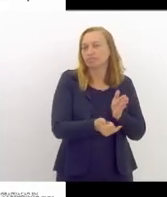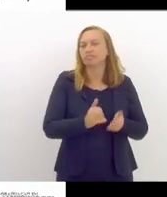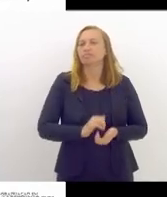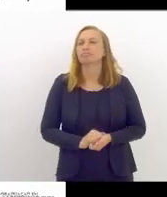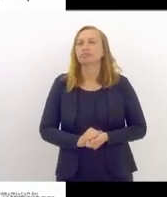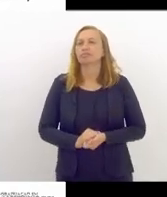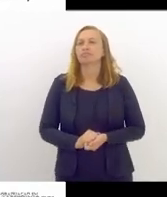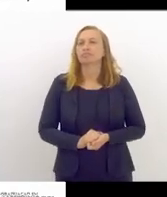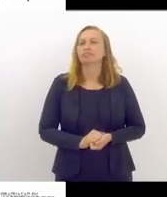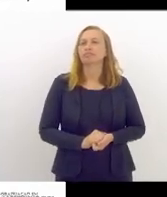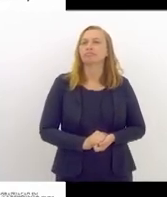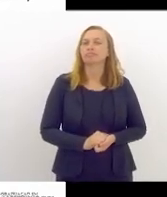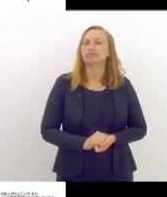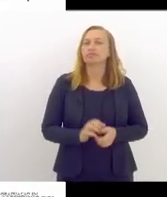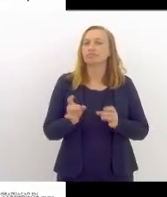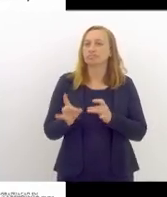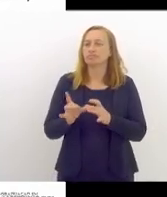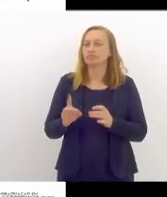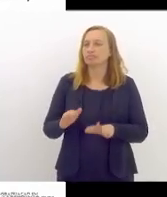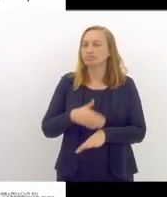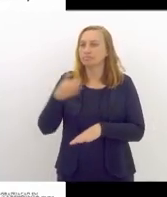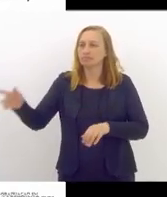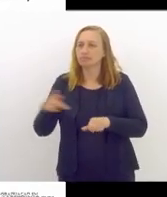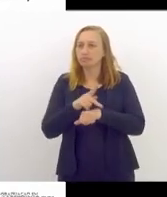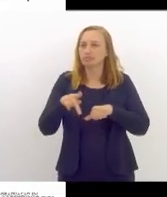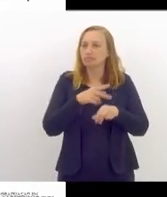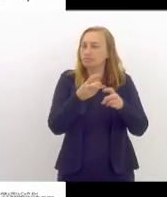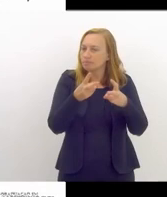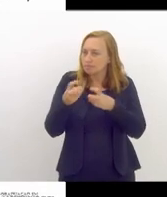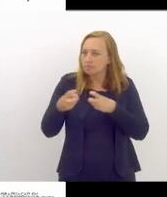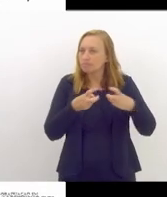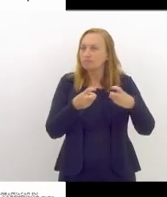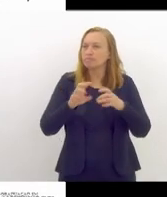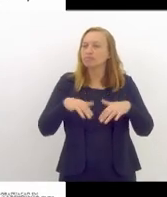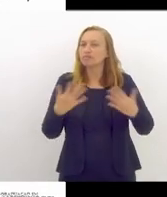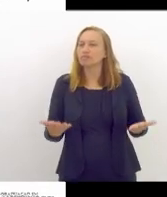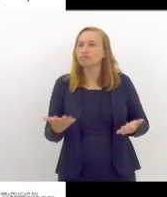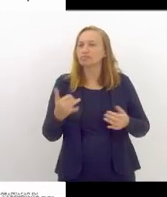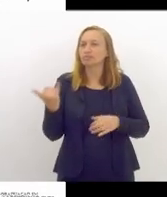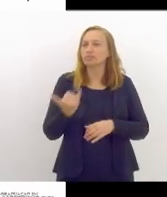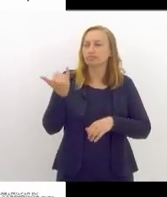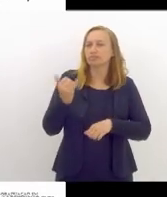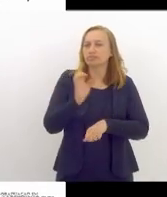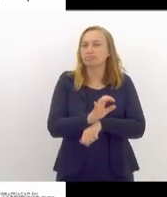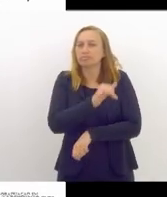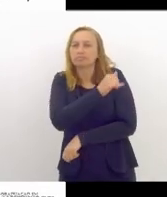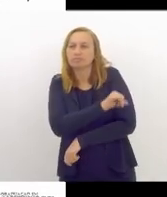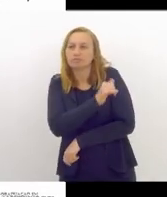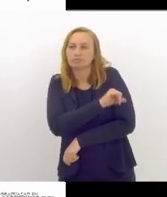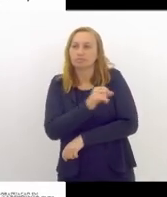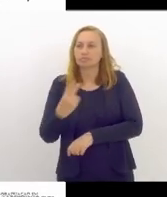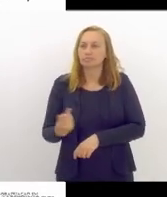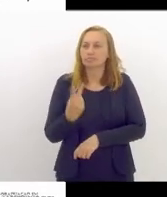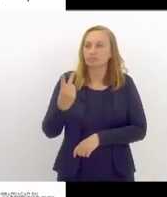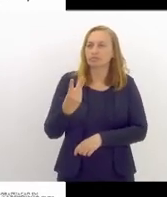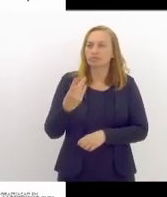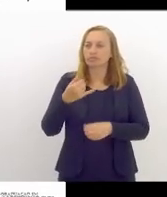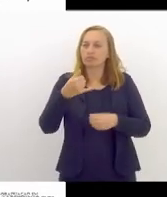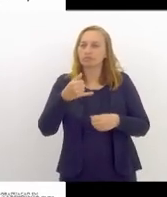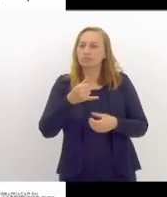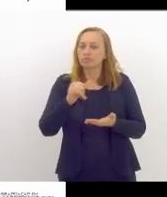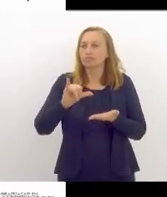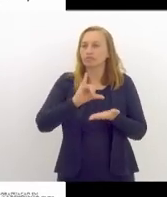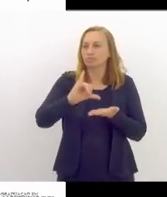no comércio internacional por exemplo verificar qual é a importância do Estado do Rio de Janeiro na cadeia global de valor do gás